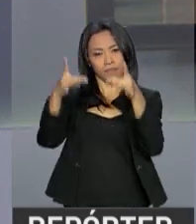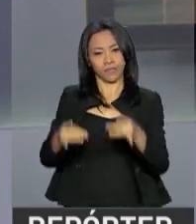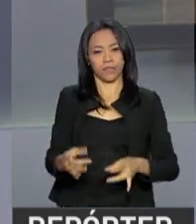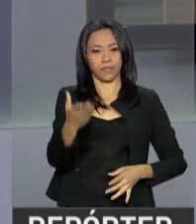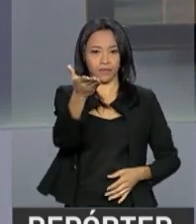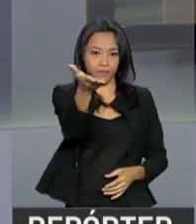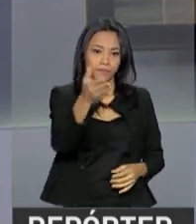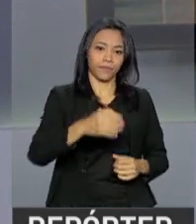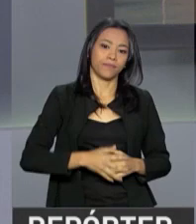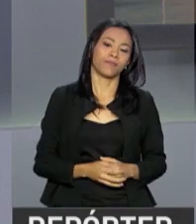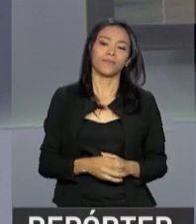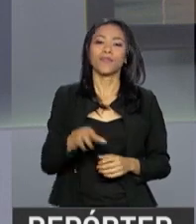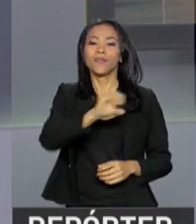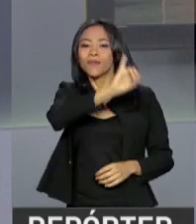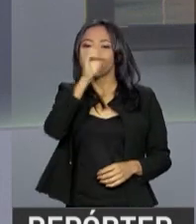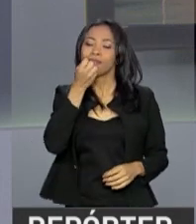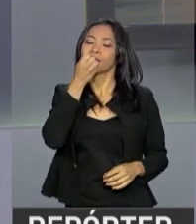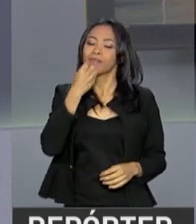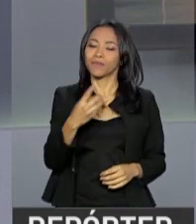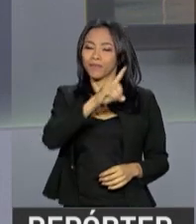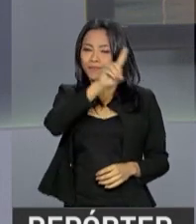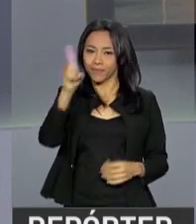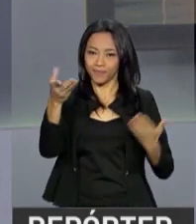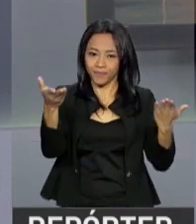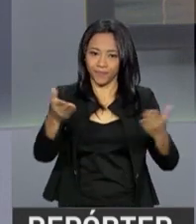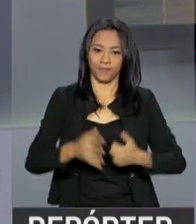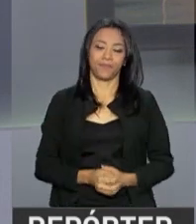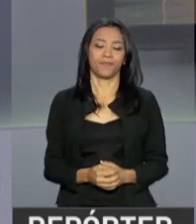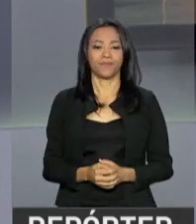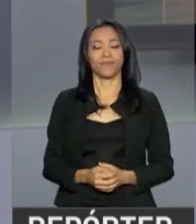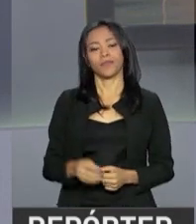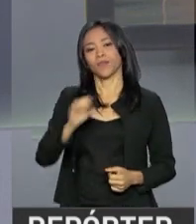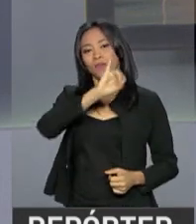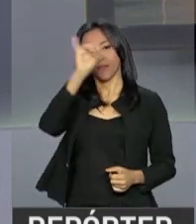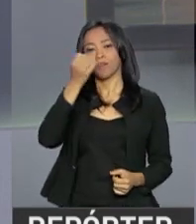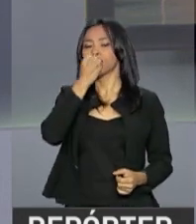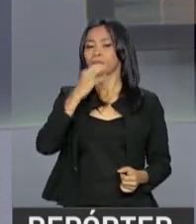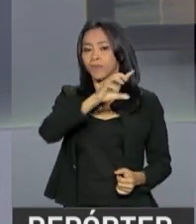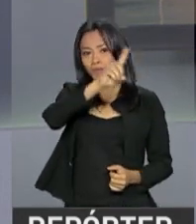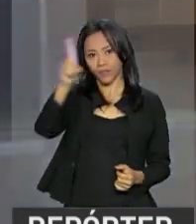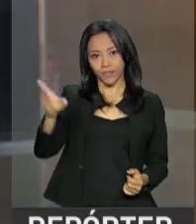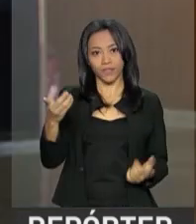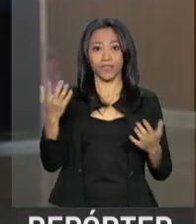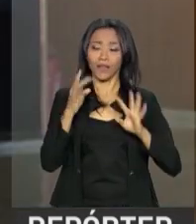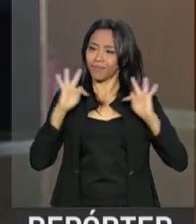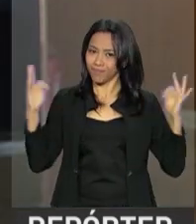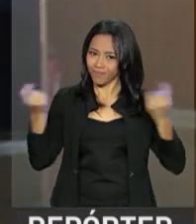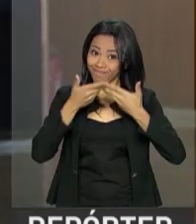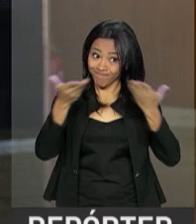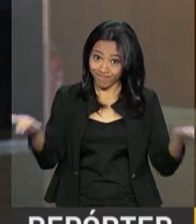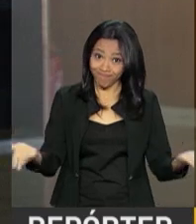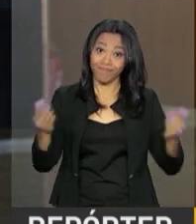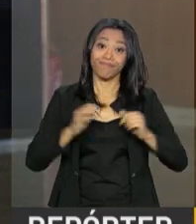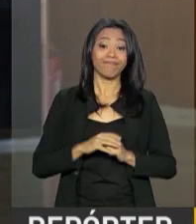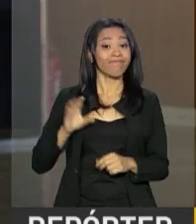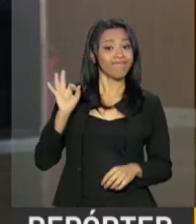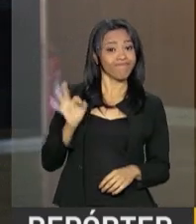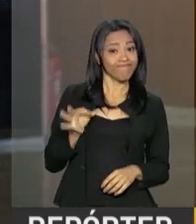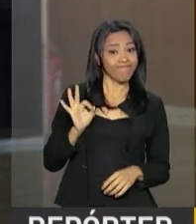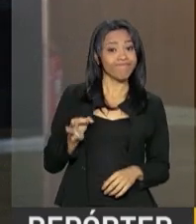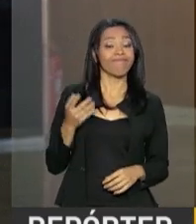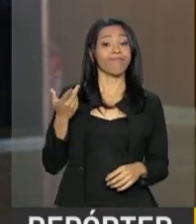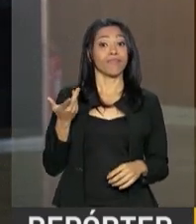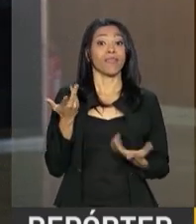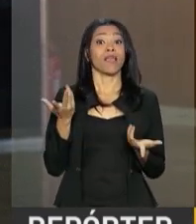gente olá gabi bom dia pra você olá thaíssa bom dia um bom dia a todos é isso mesmo a